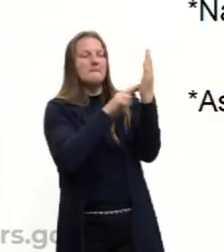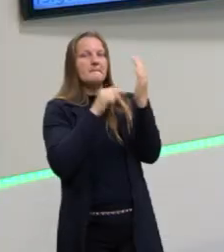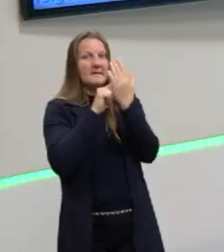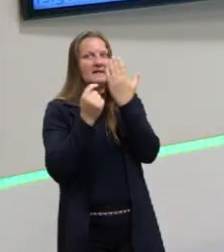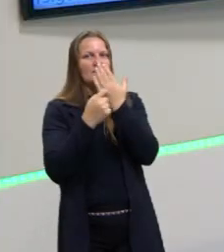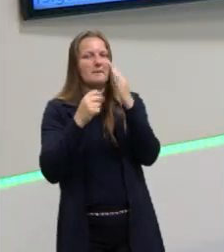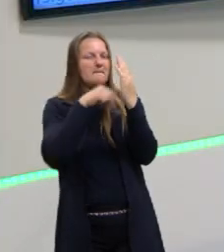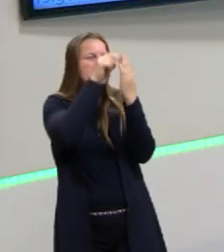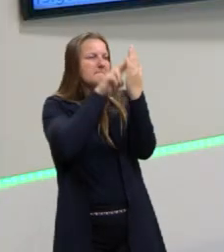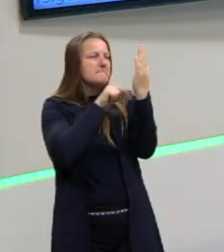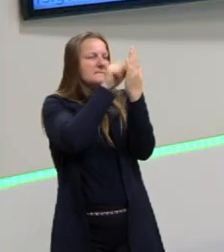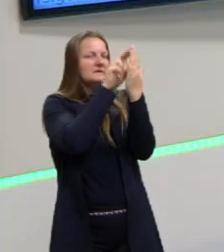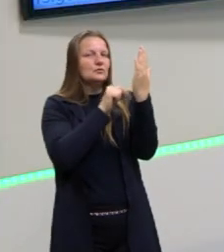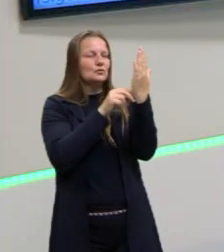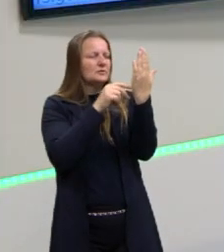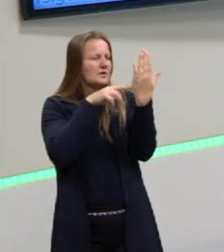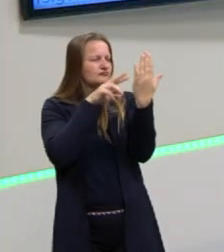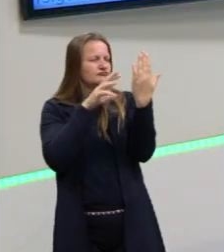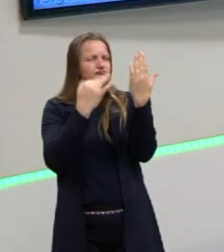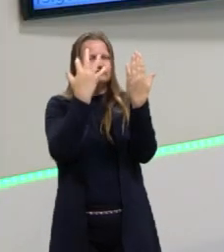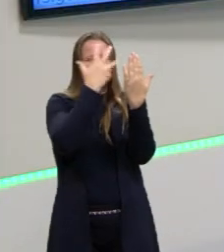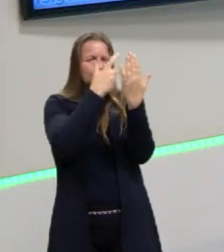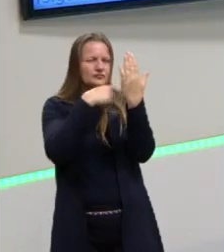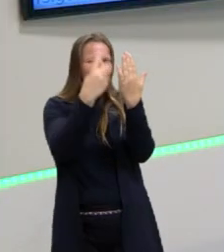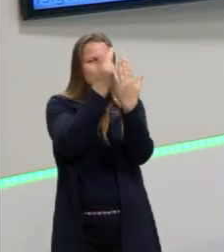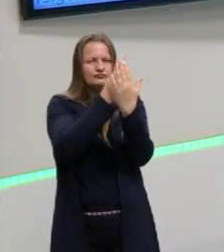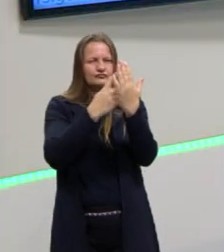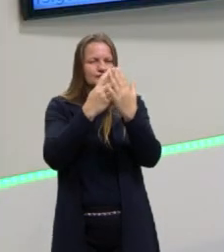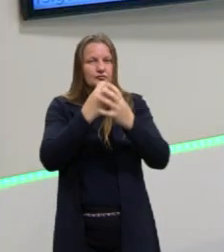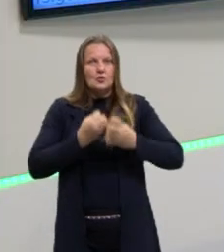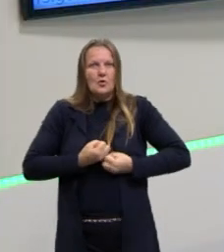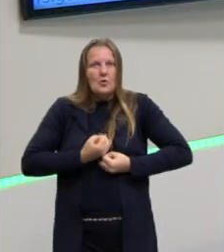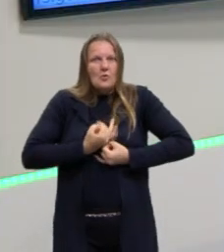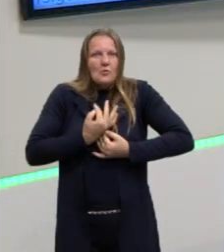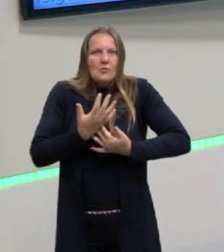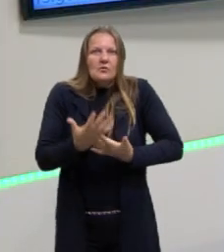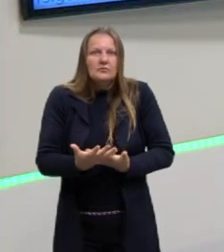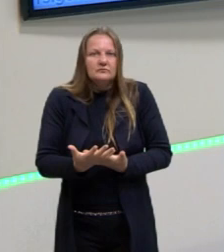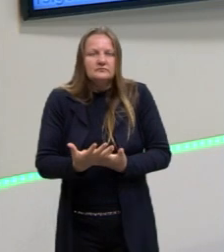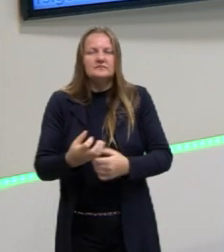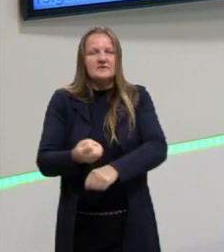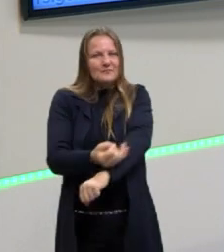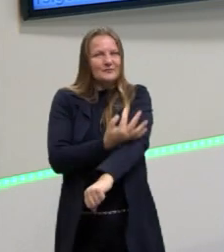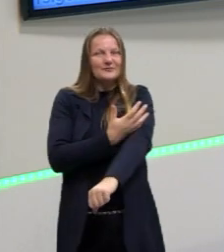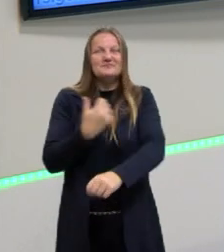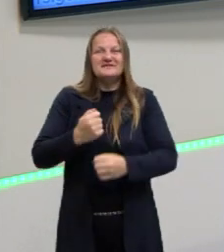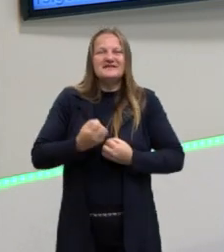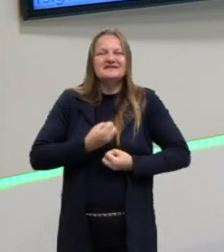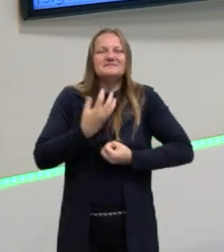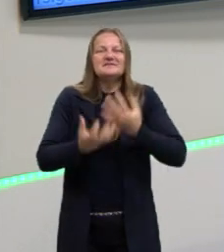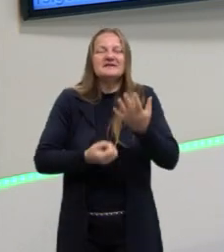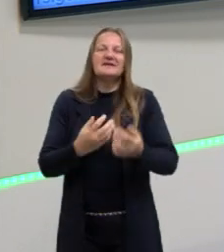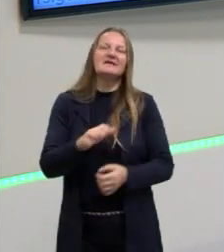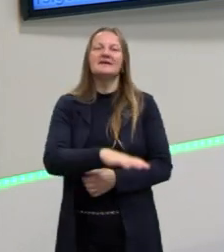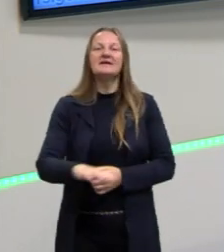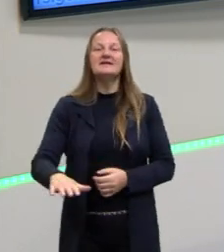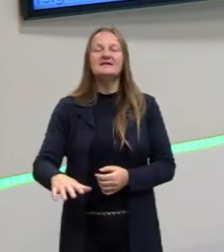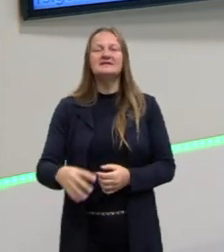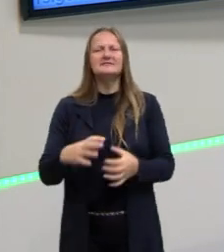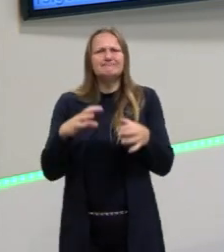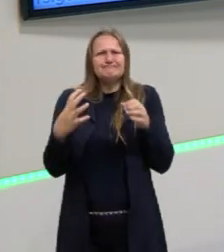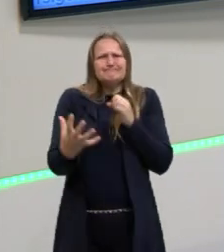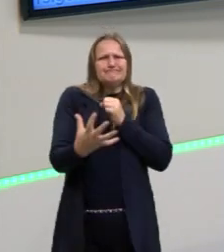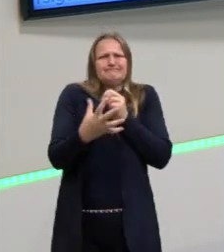antes da escrita nessa perspectiva das emoções porque que a criança manifesta as emoções né